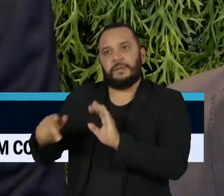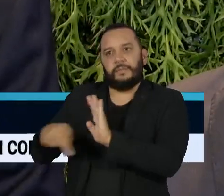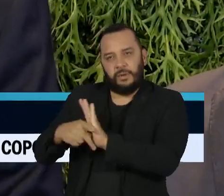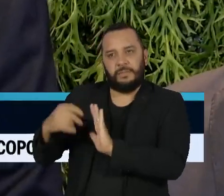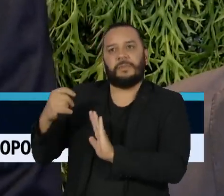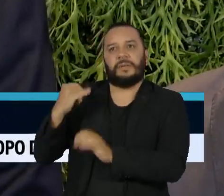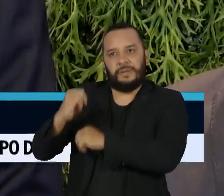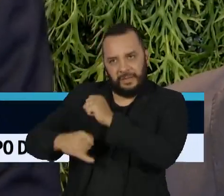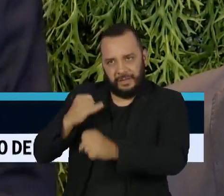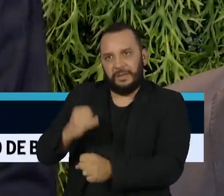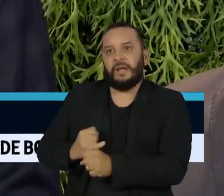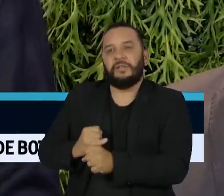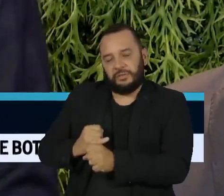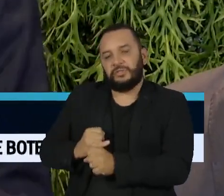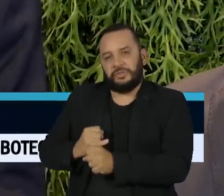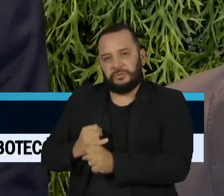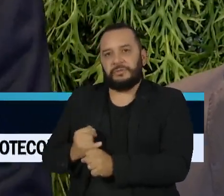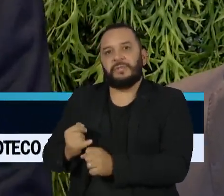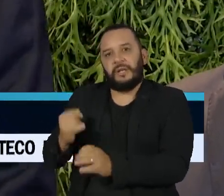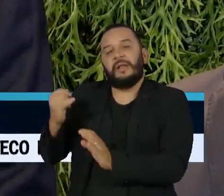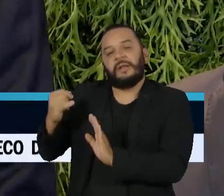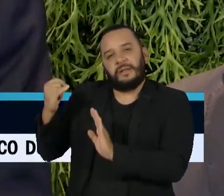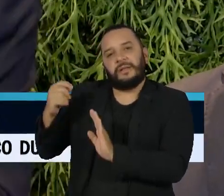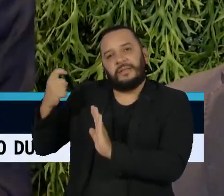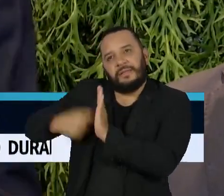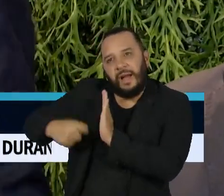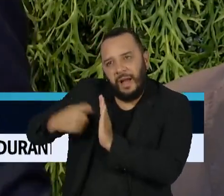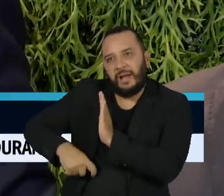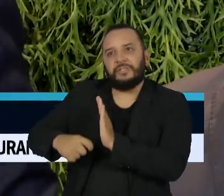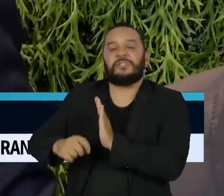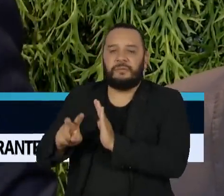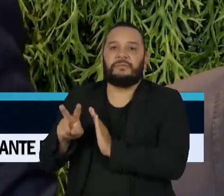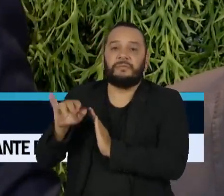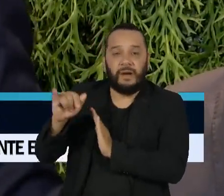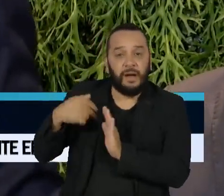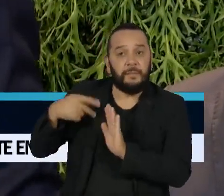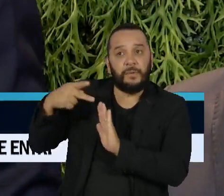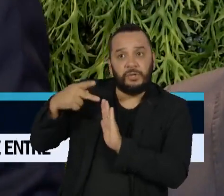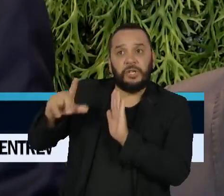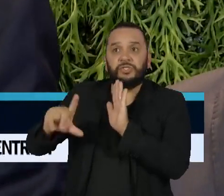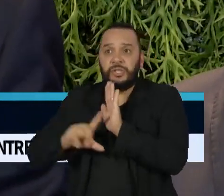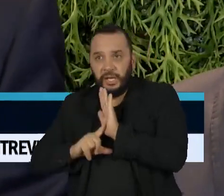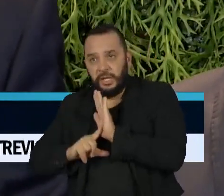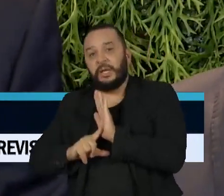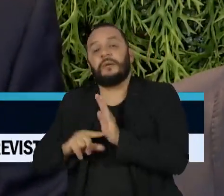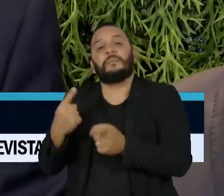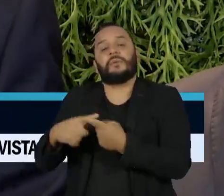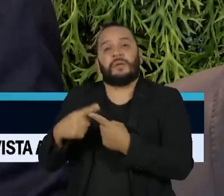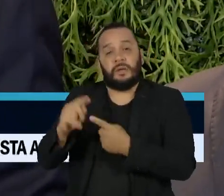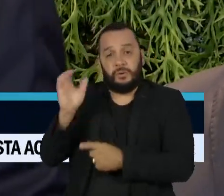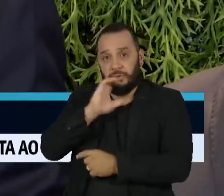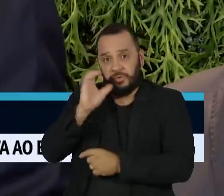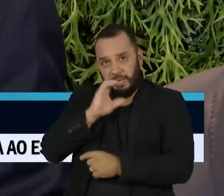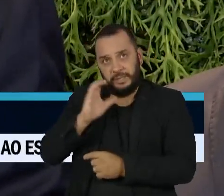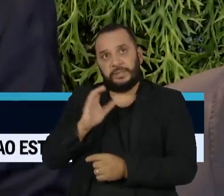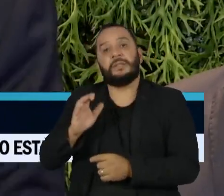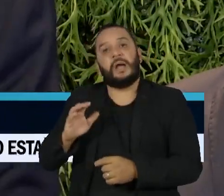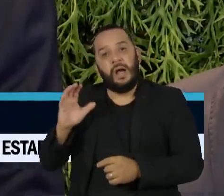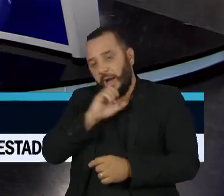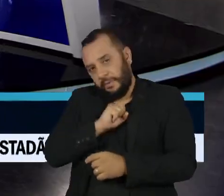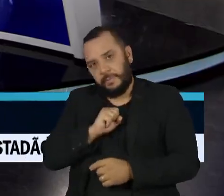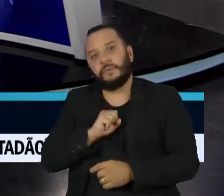fazer por medida provisória ou se vai ser por projeto de lei, eventualmente até com urgência constitucional, na Câmara dos Deputados, depois do Senado.